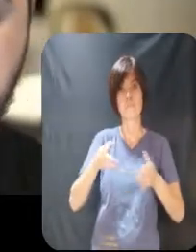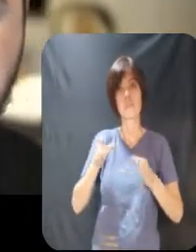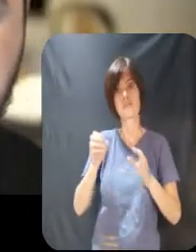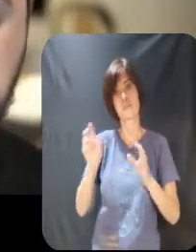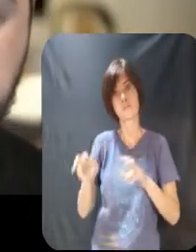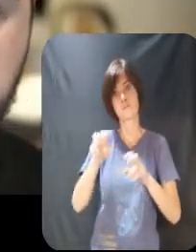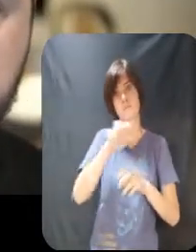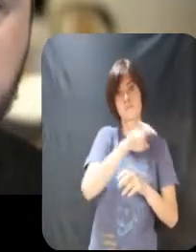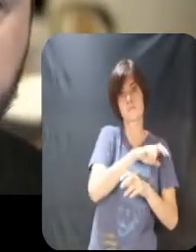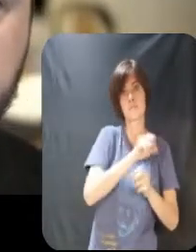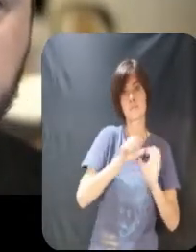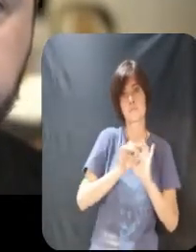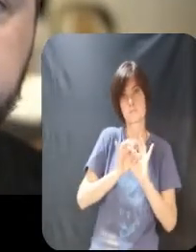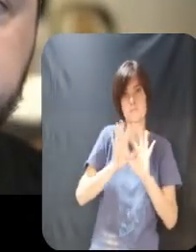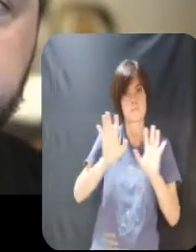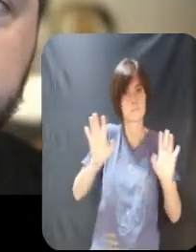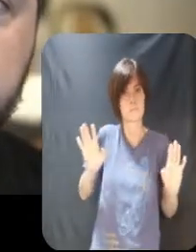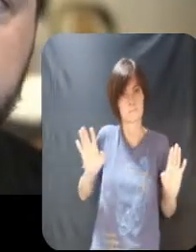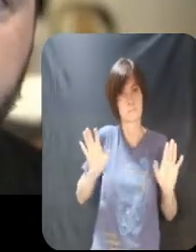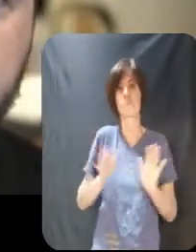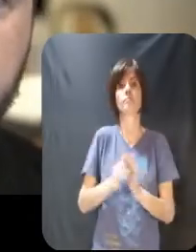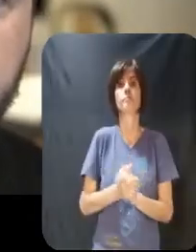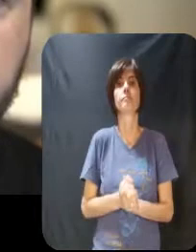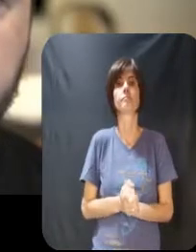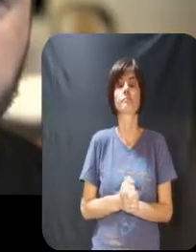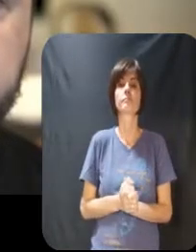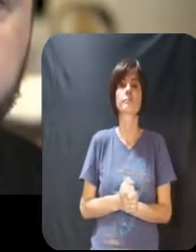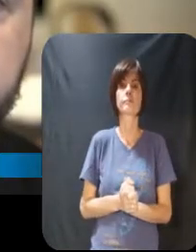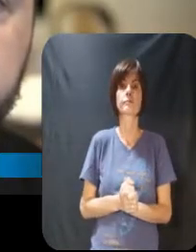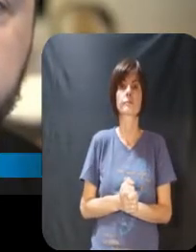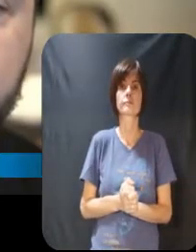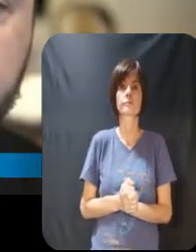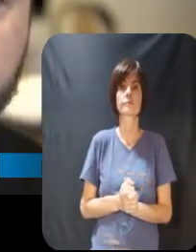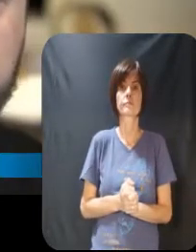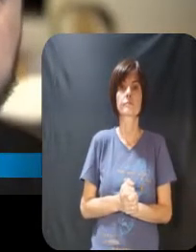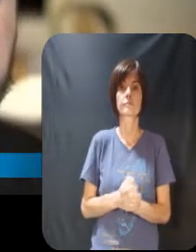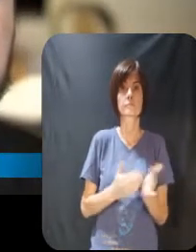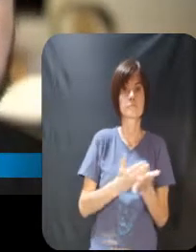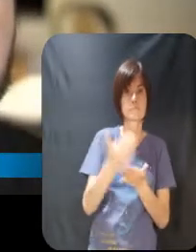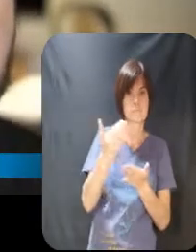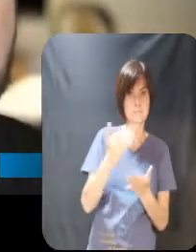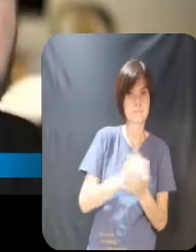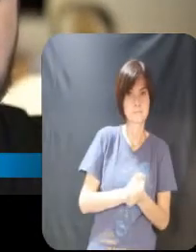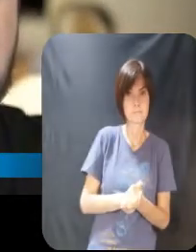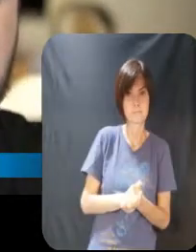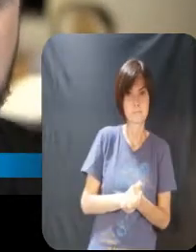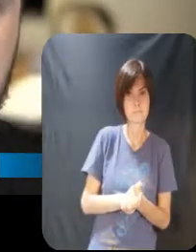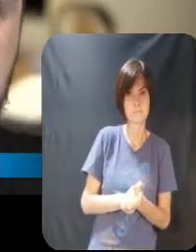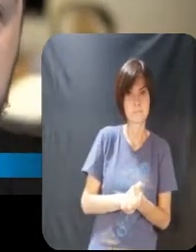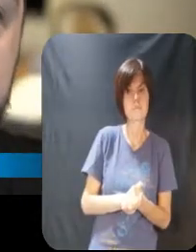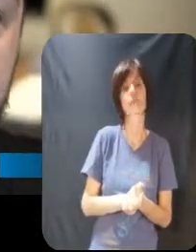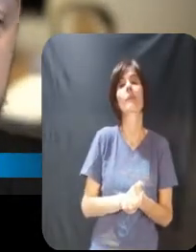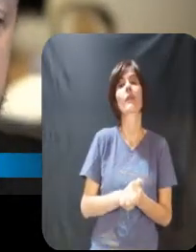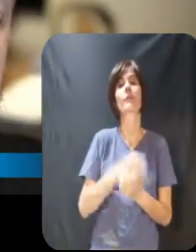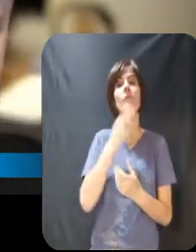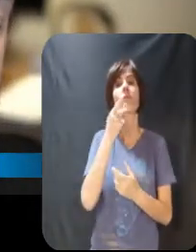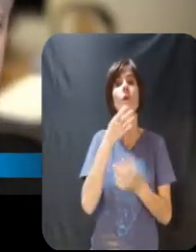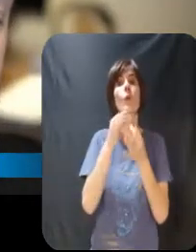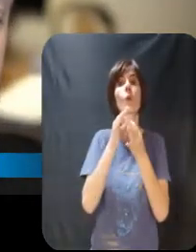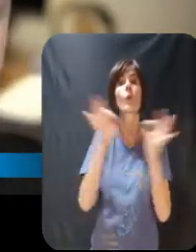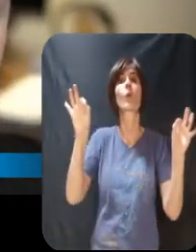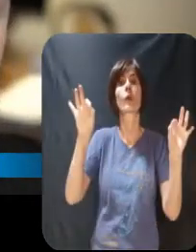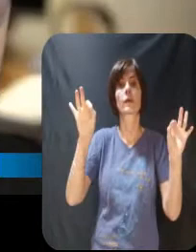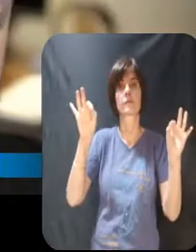ok? Então vamos lá. Para começar, vamos falar de curas. A gente fala muito sobre se é